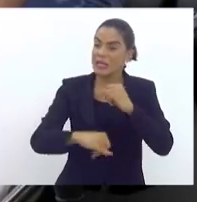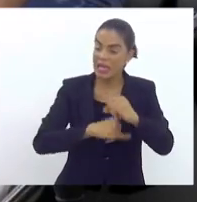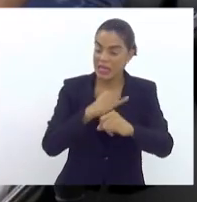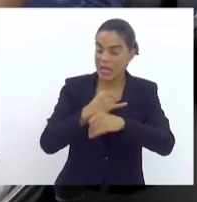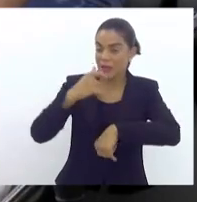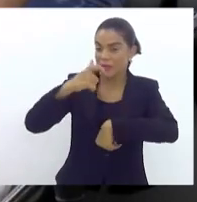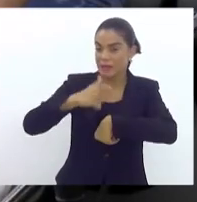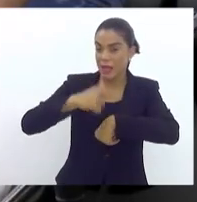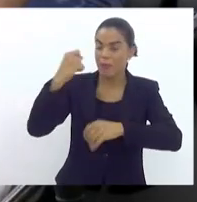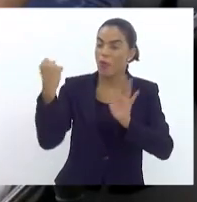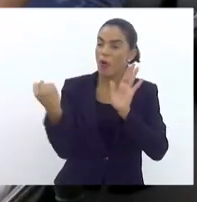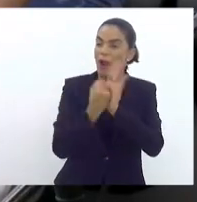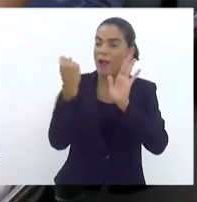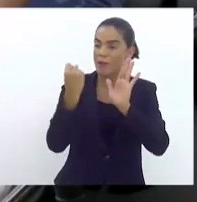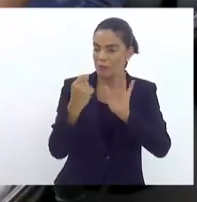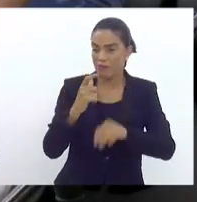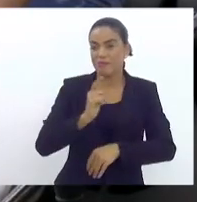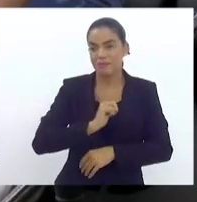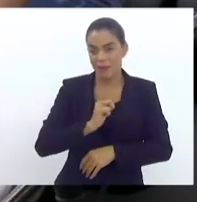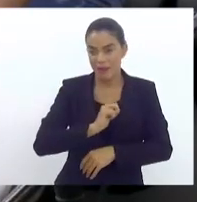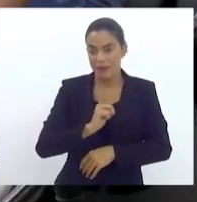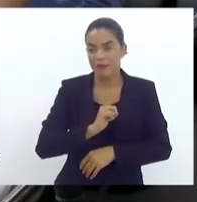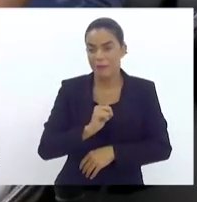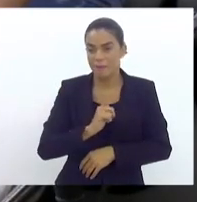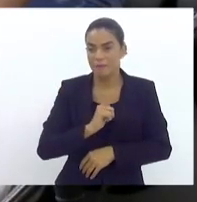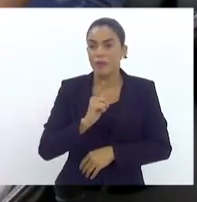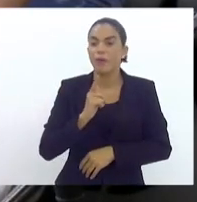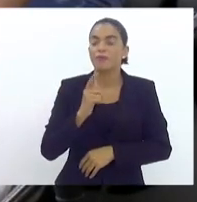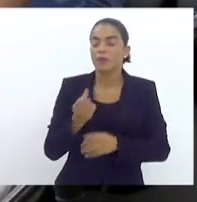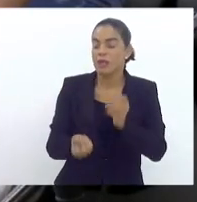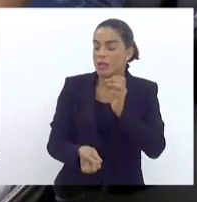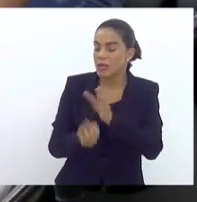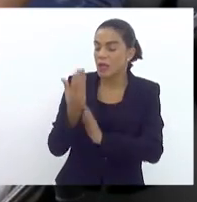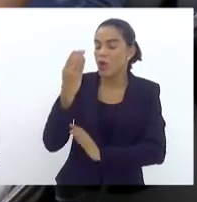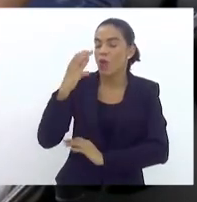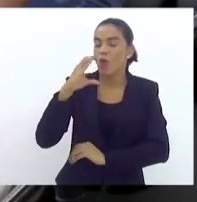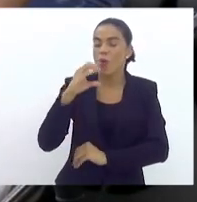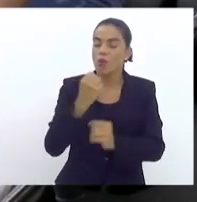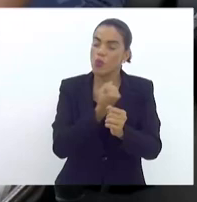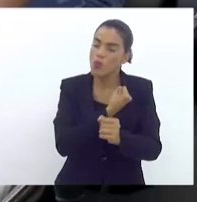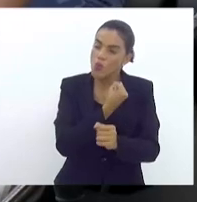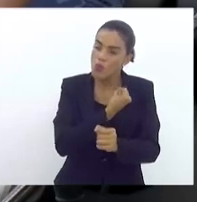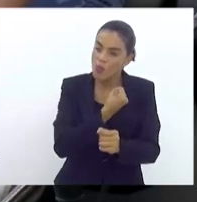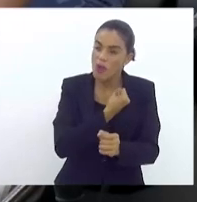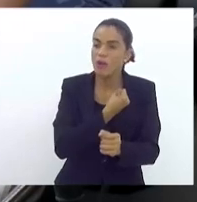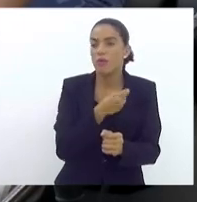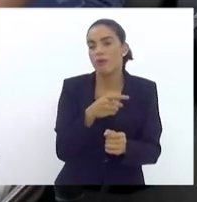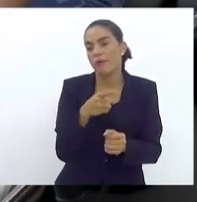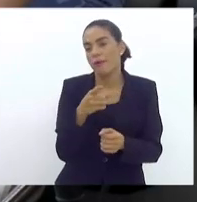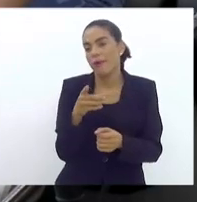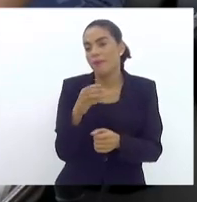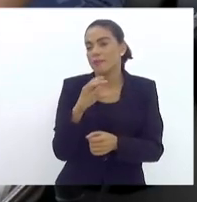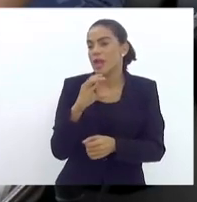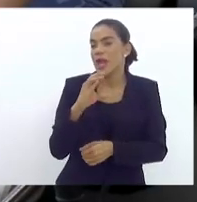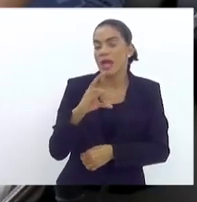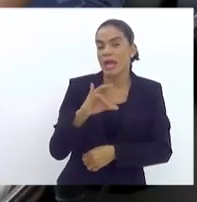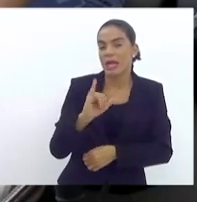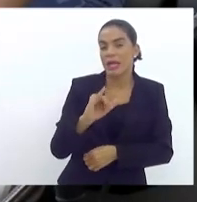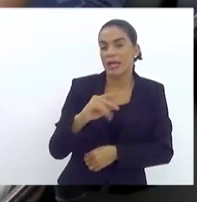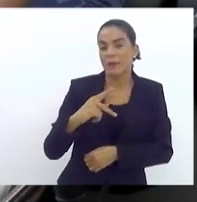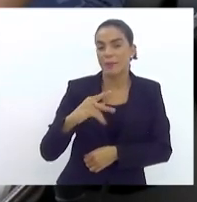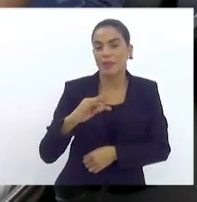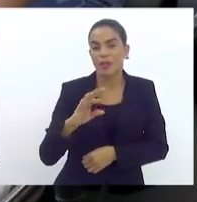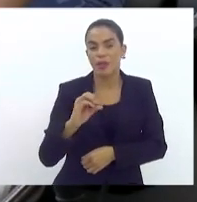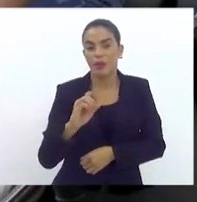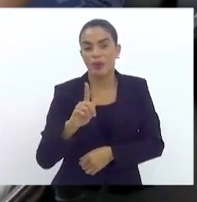existe um carinho de horário internacional gera um código hash que é um basicamente chamado criptografia que diz